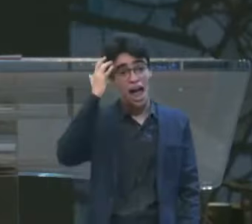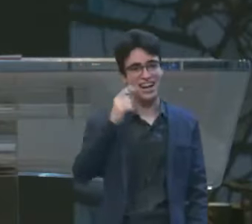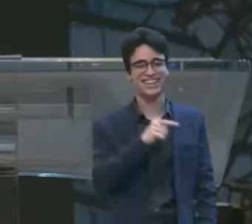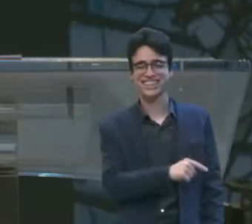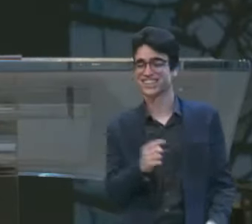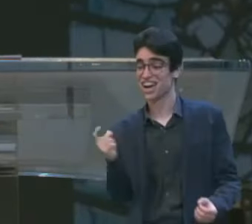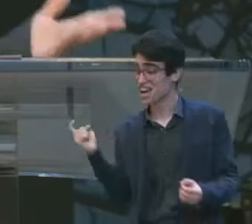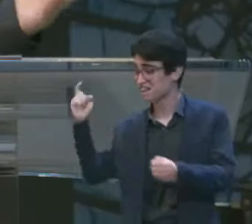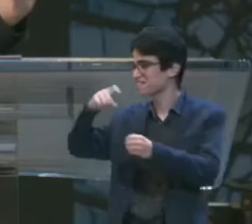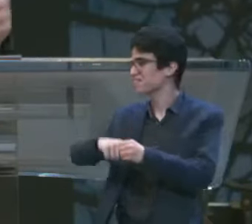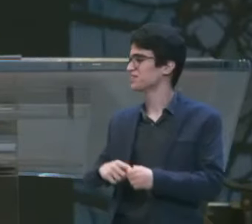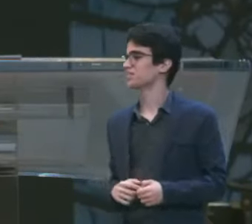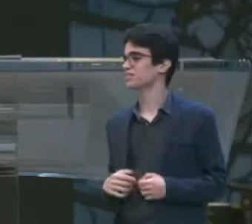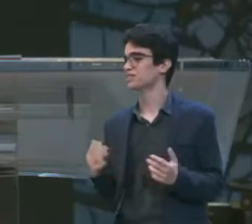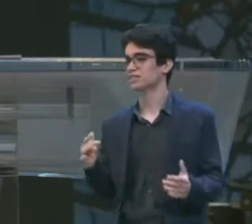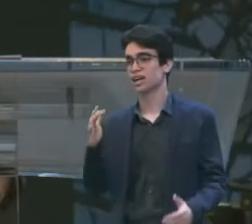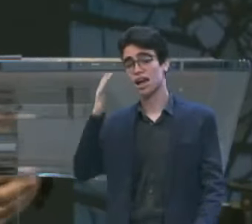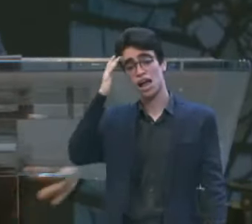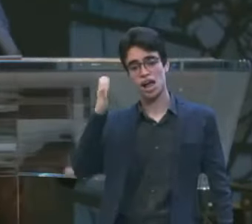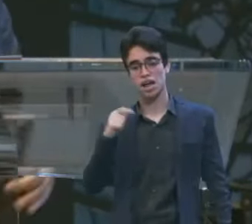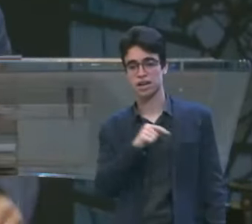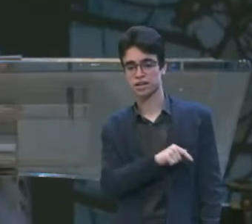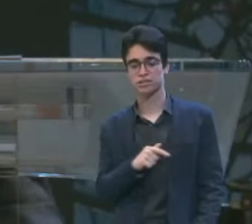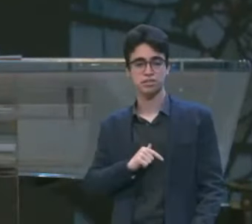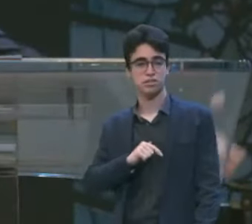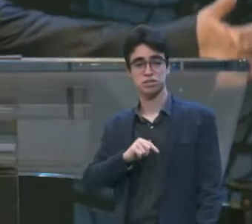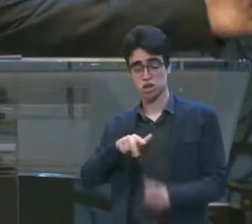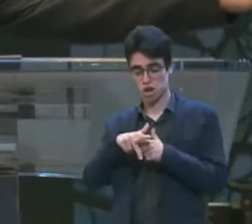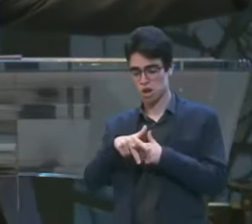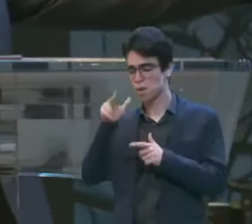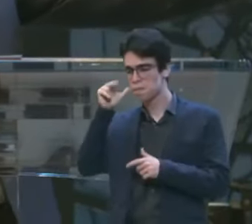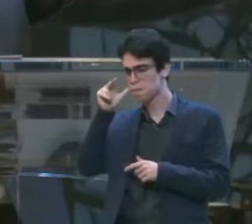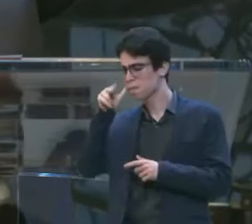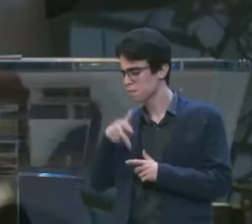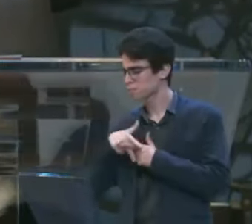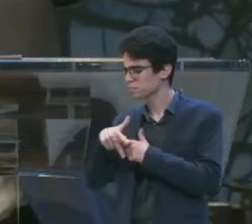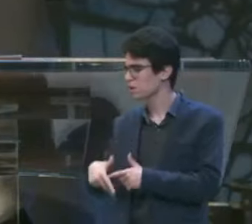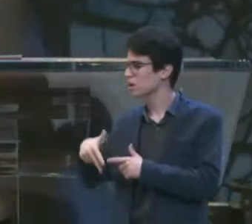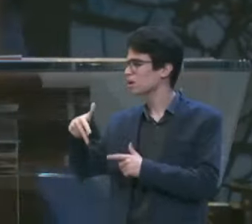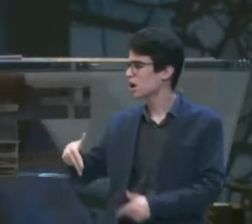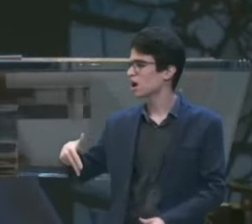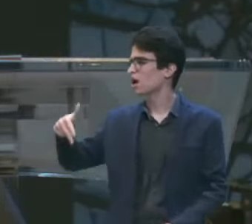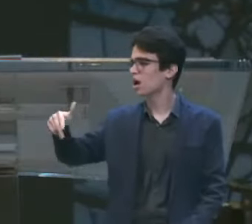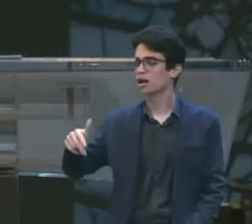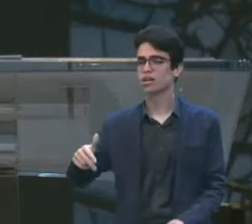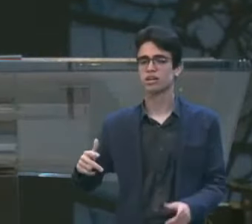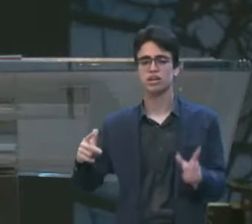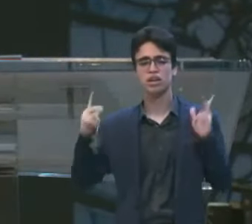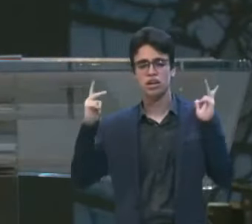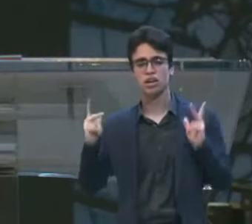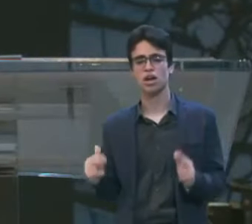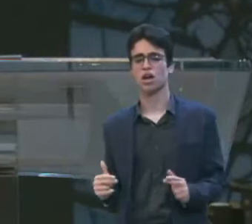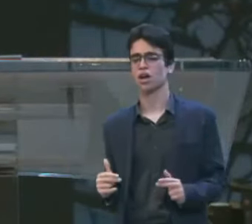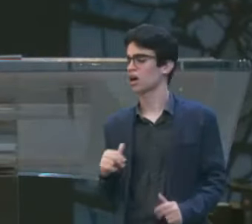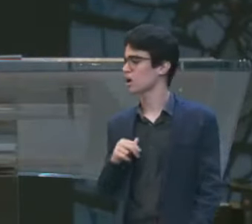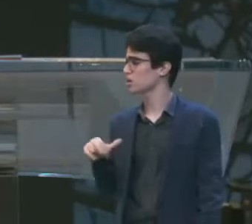filho. Aí no outro dia o jumentinho foi lá, passou, fez o